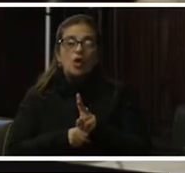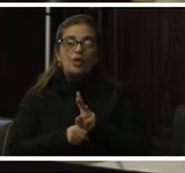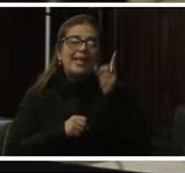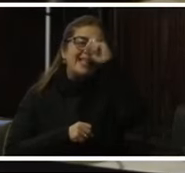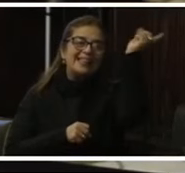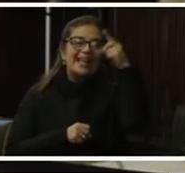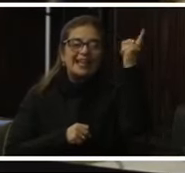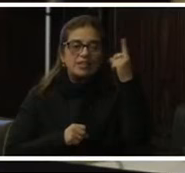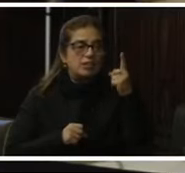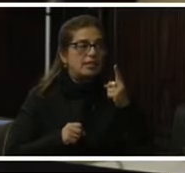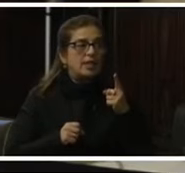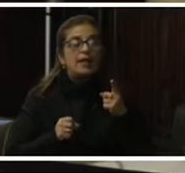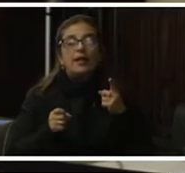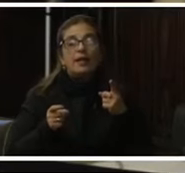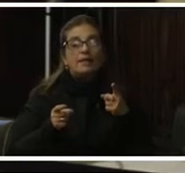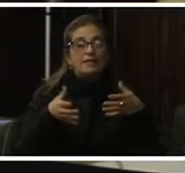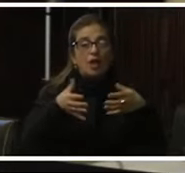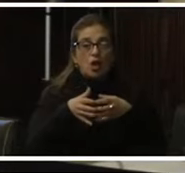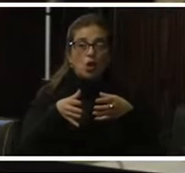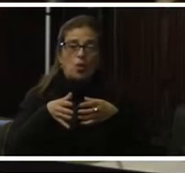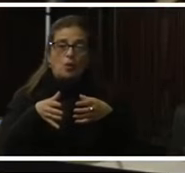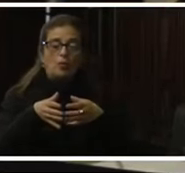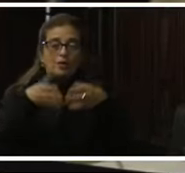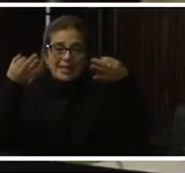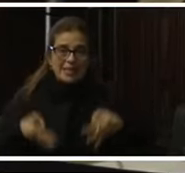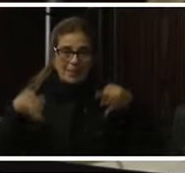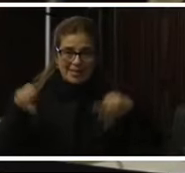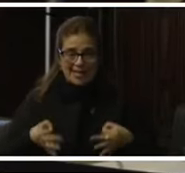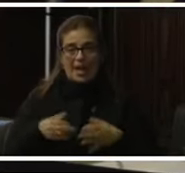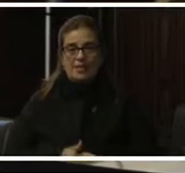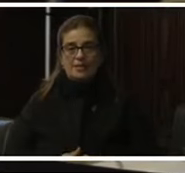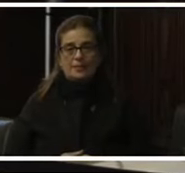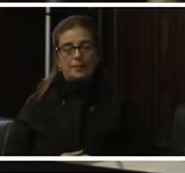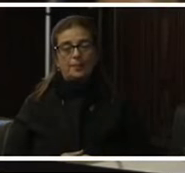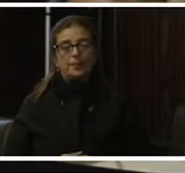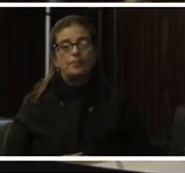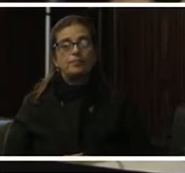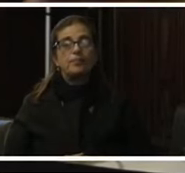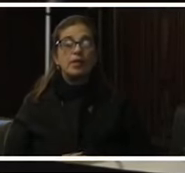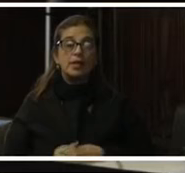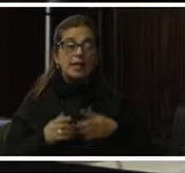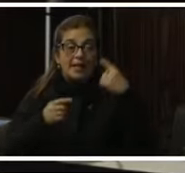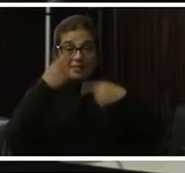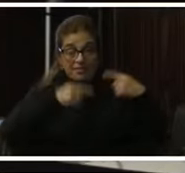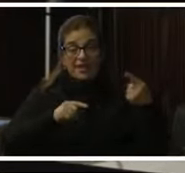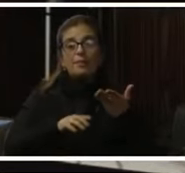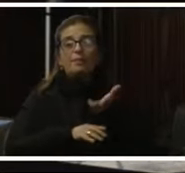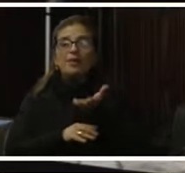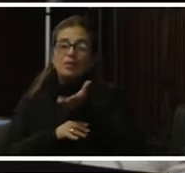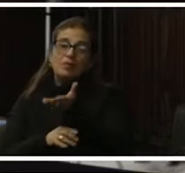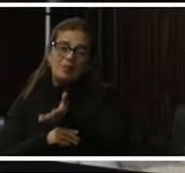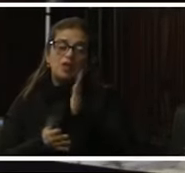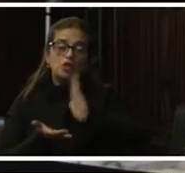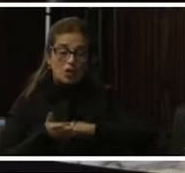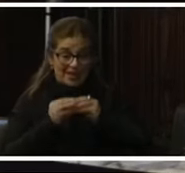e de medidas especiais concretas de proteção em várias demandas envolvendo o tema